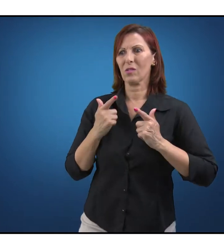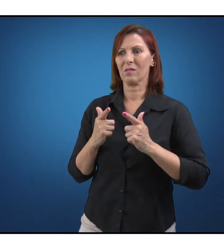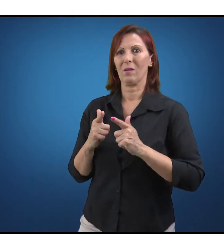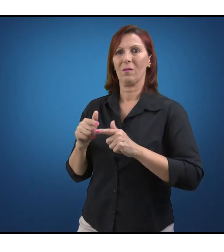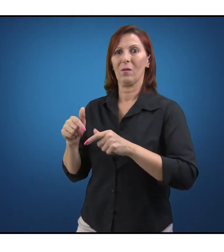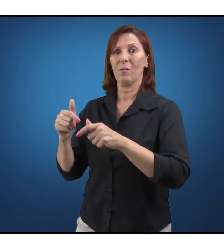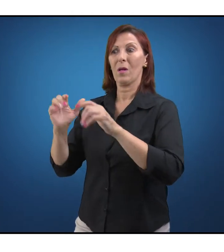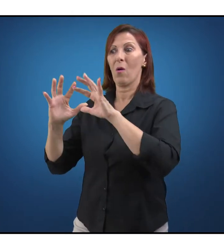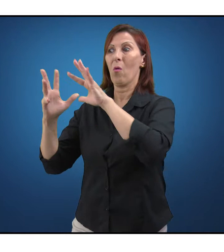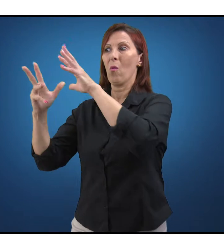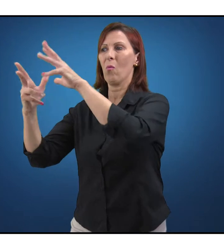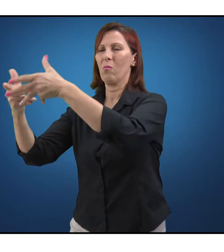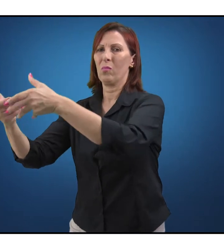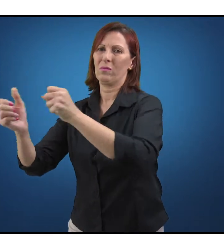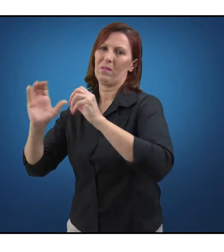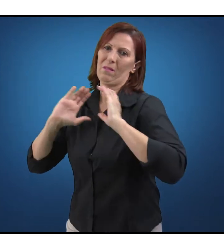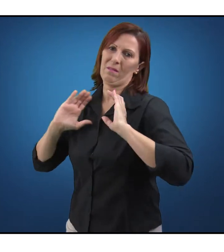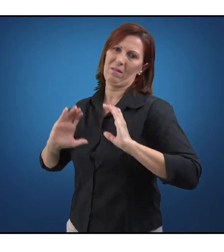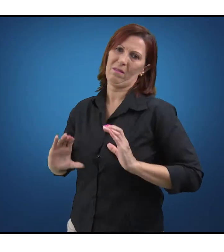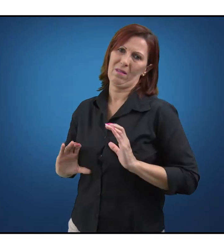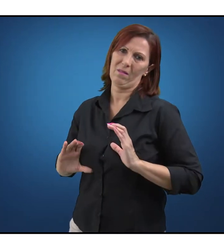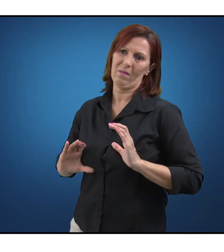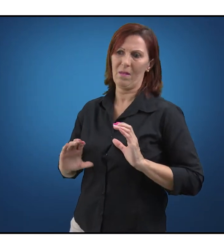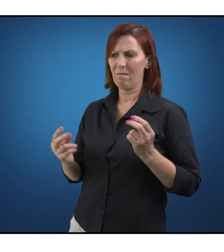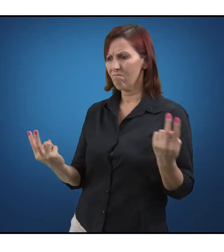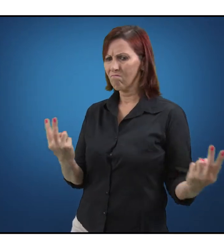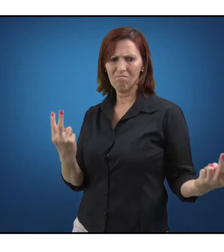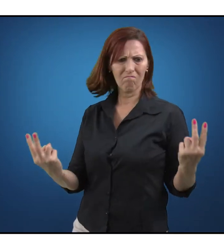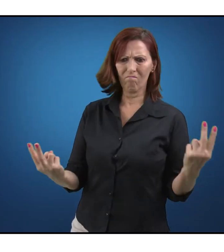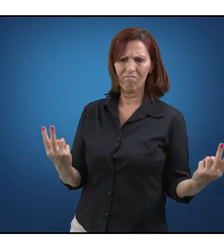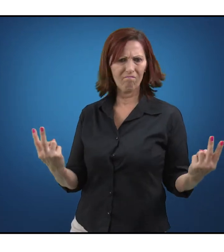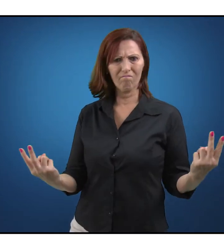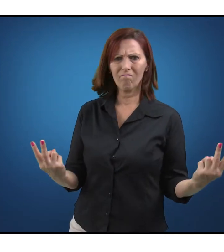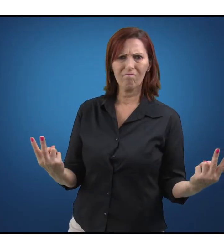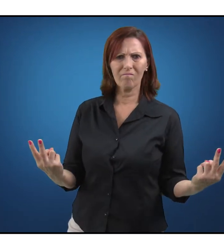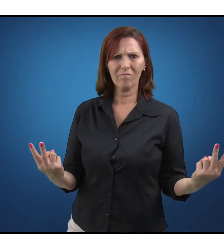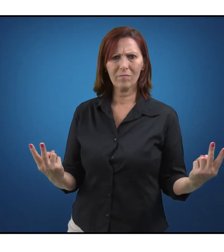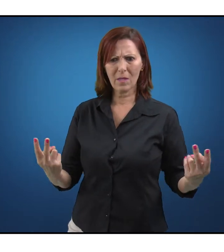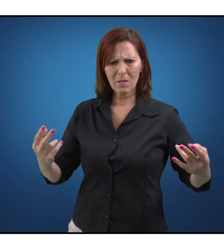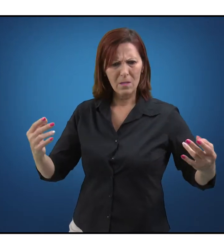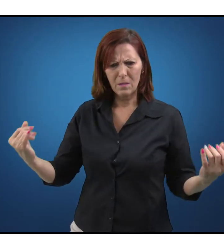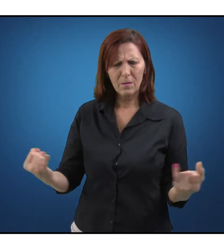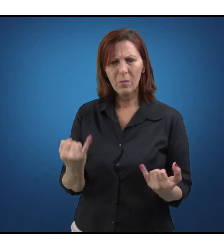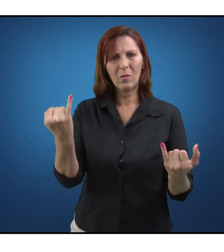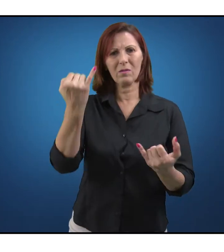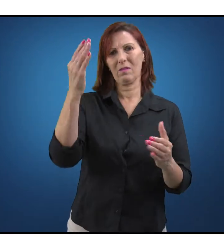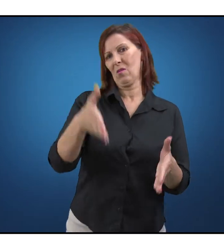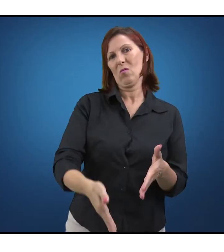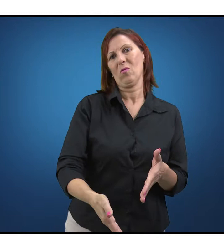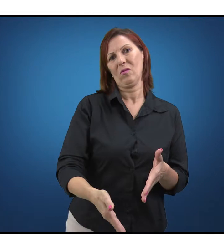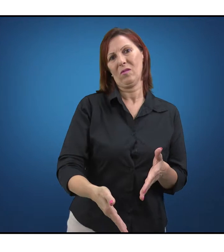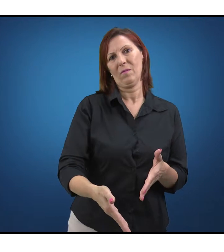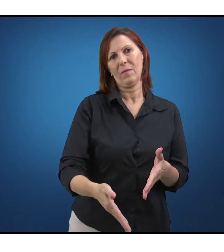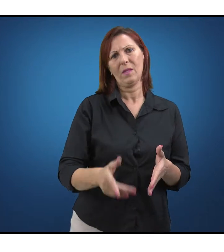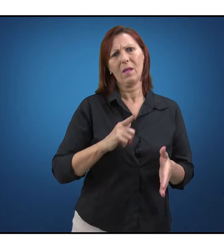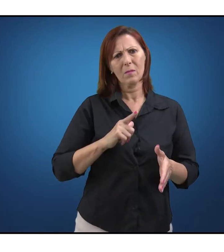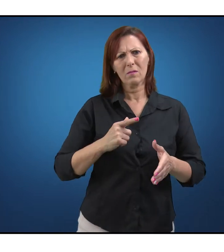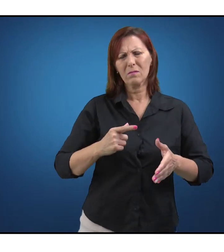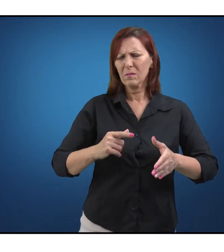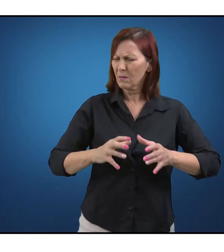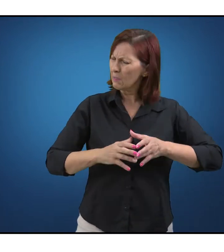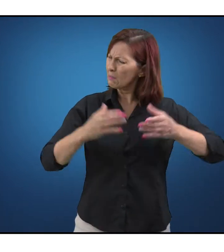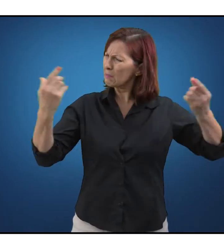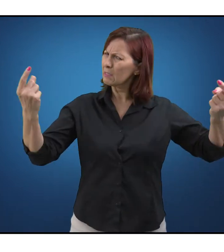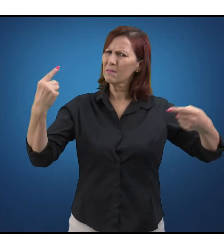servindo para o mundo da cidadania. Esses aspectos, eles são muito fervorosos hoje, né? Nós temos grandes